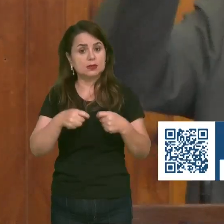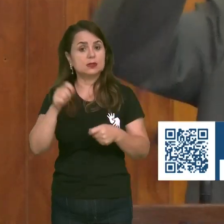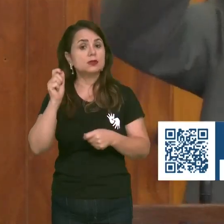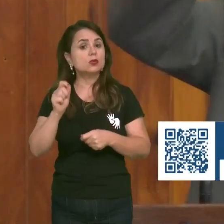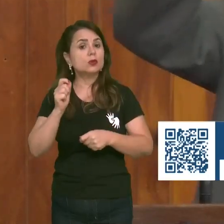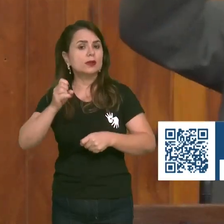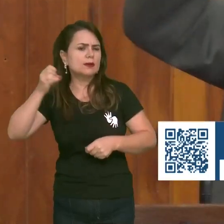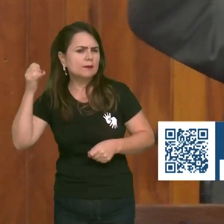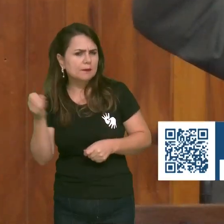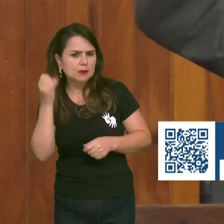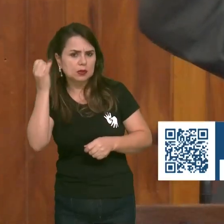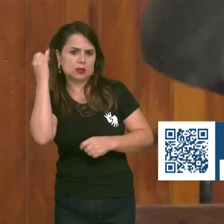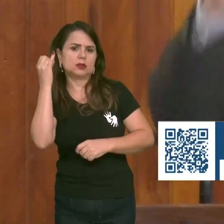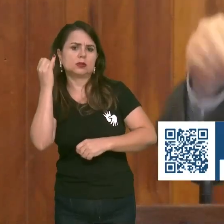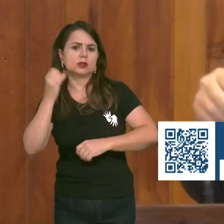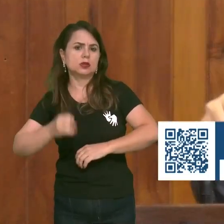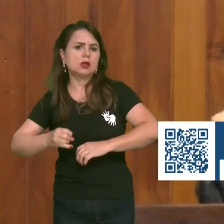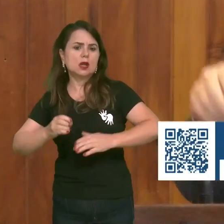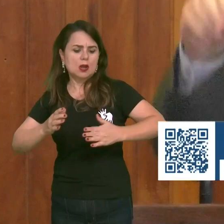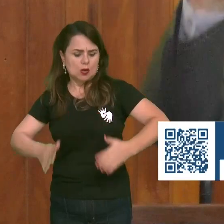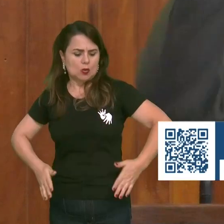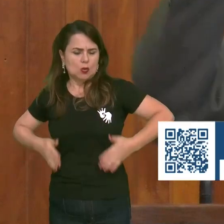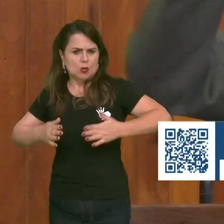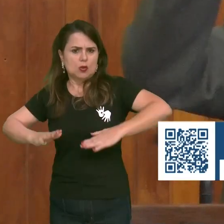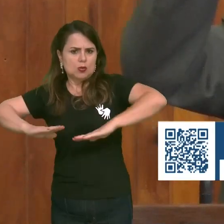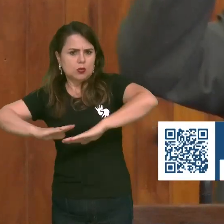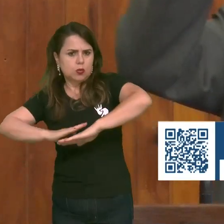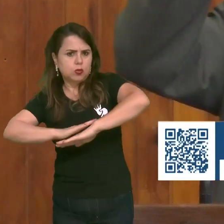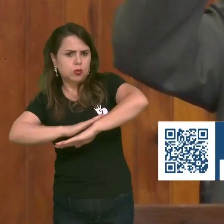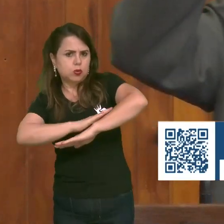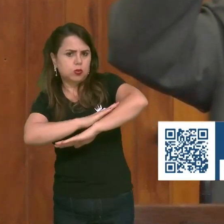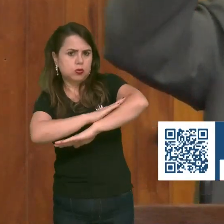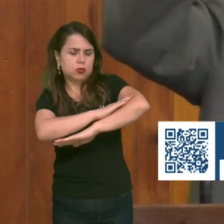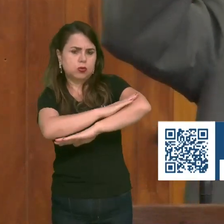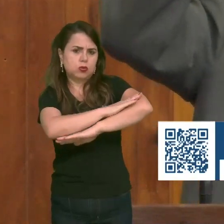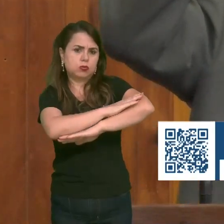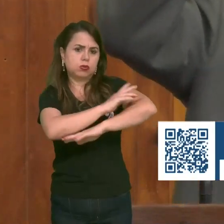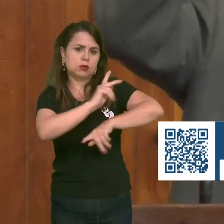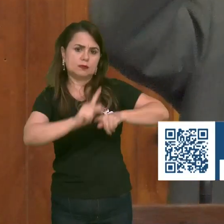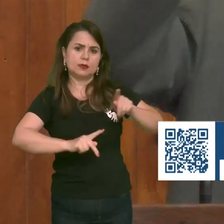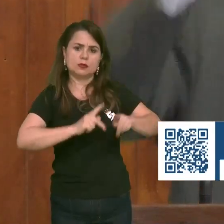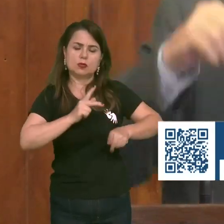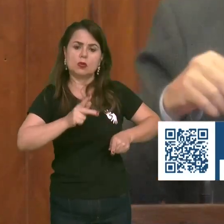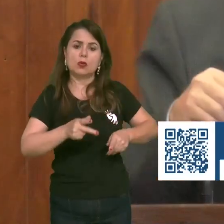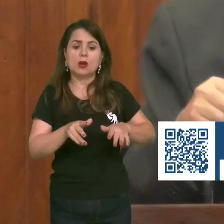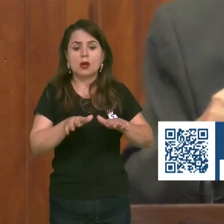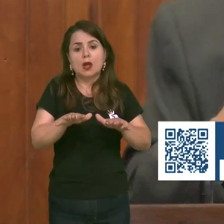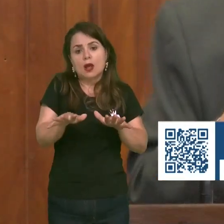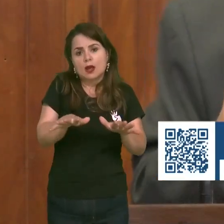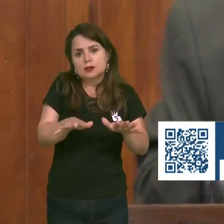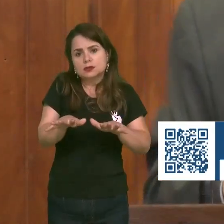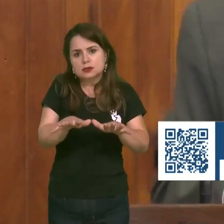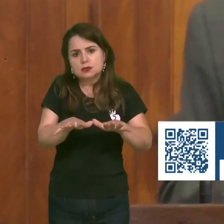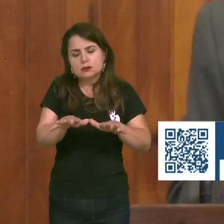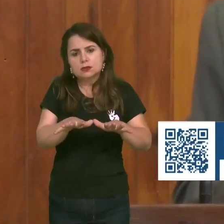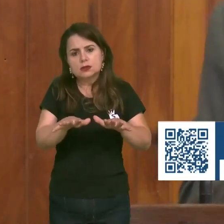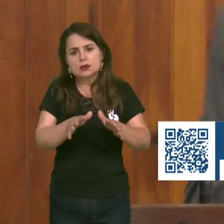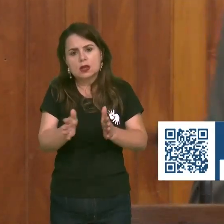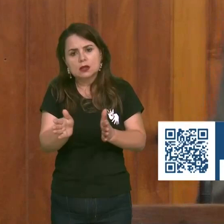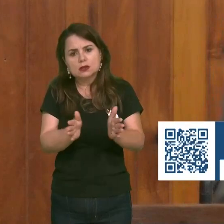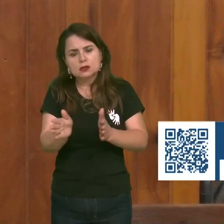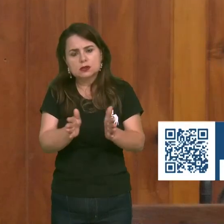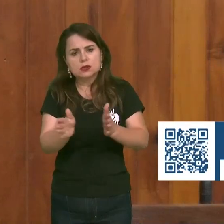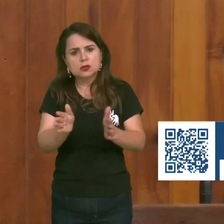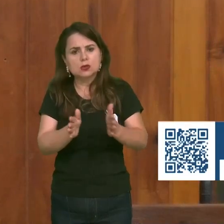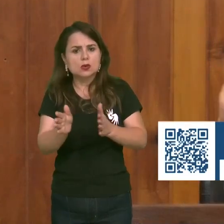pois trata-se de uma construção antiga e que já não atende mais as normas de acessibilidade para